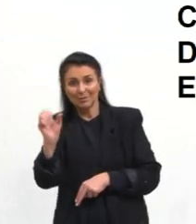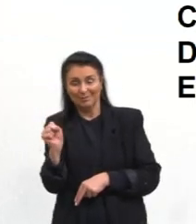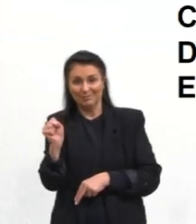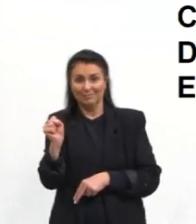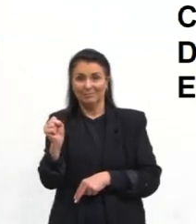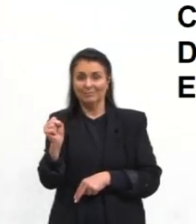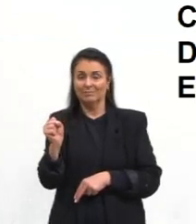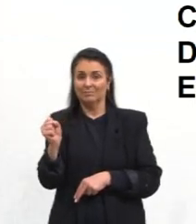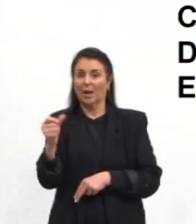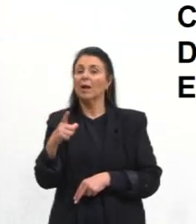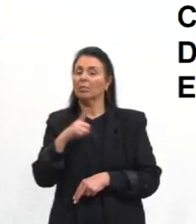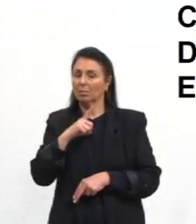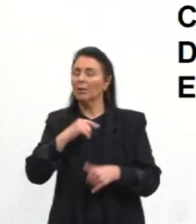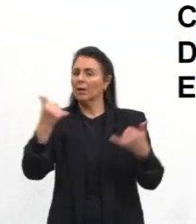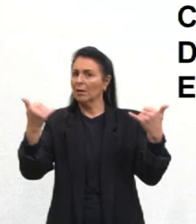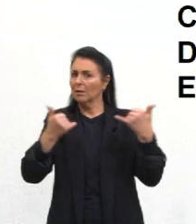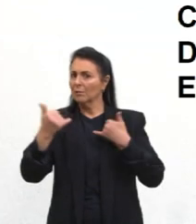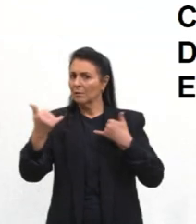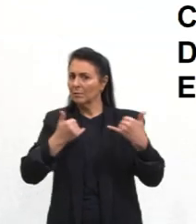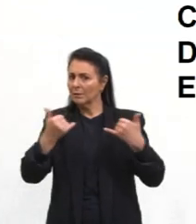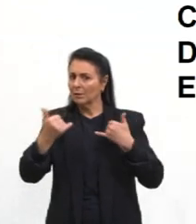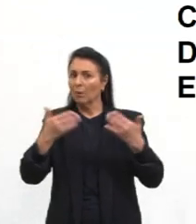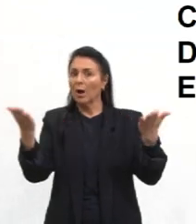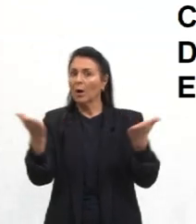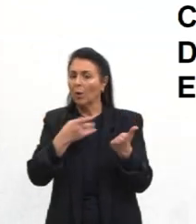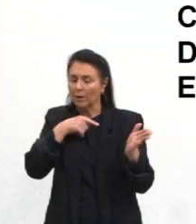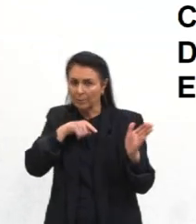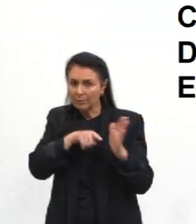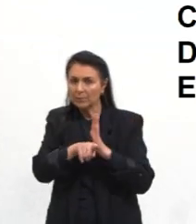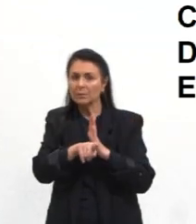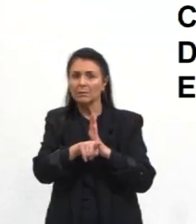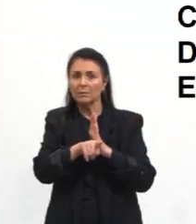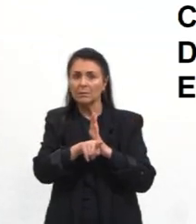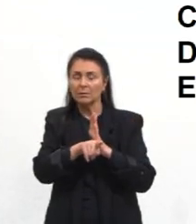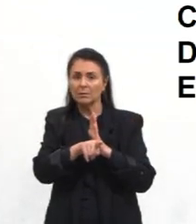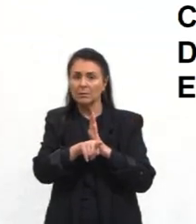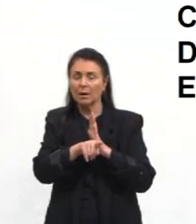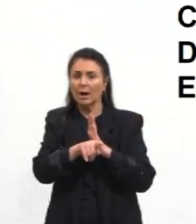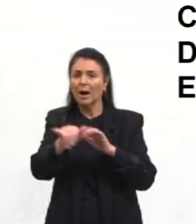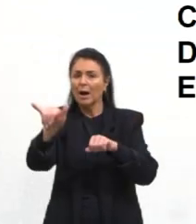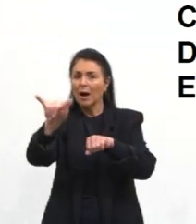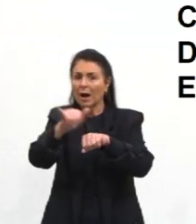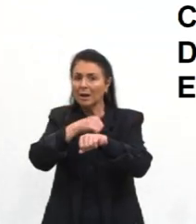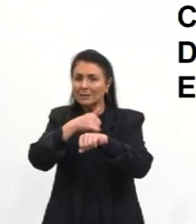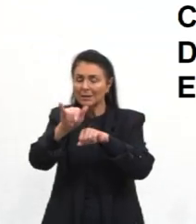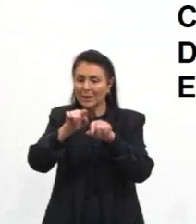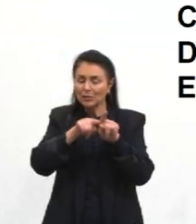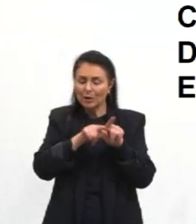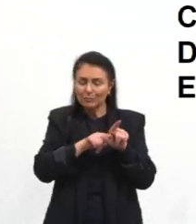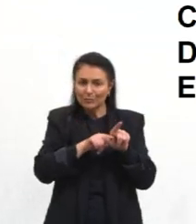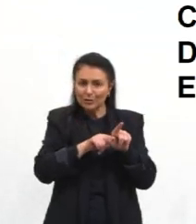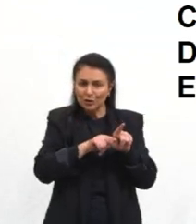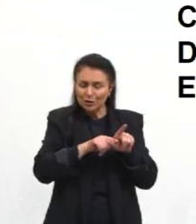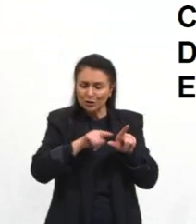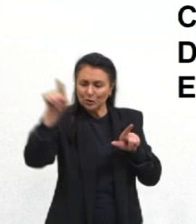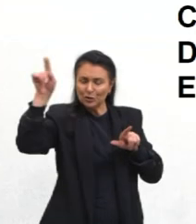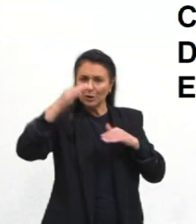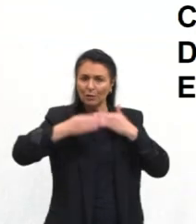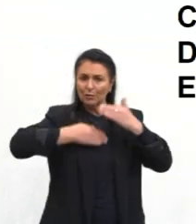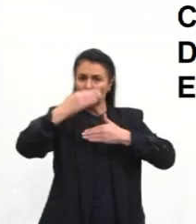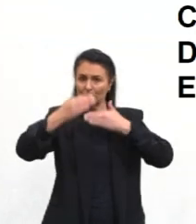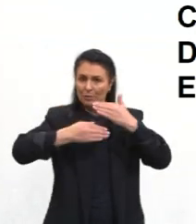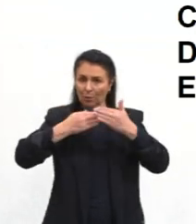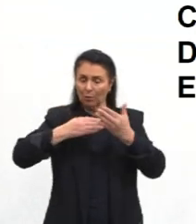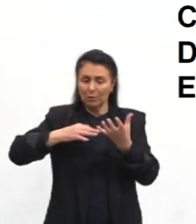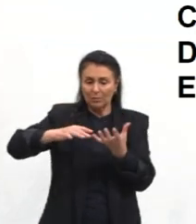dado a informação agora questão rentes se focar a estratégia evolutiva que resulta em